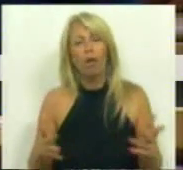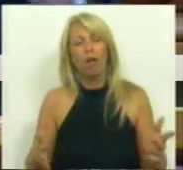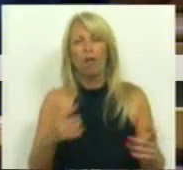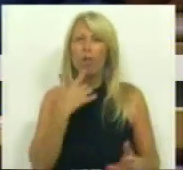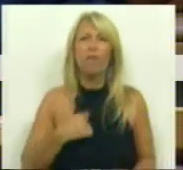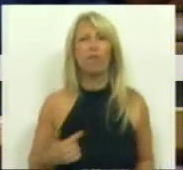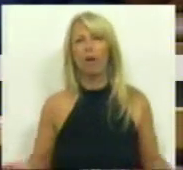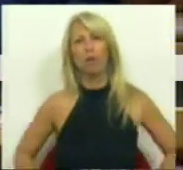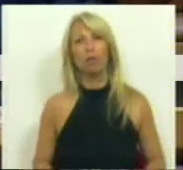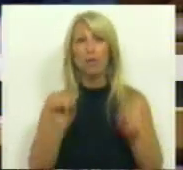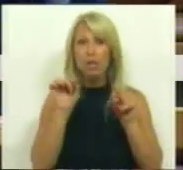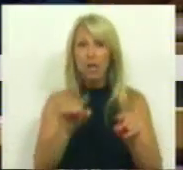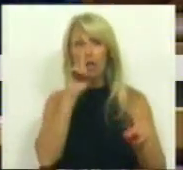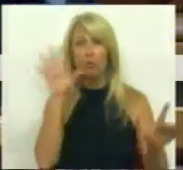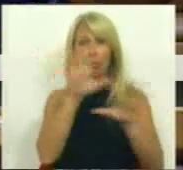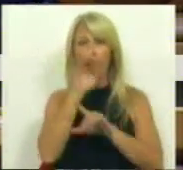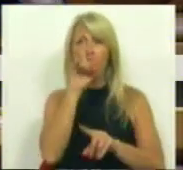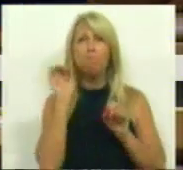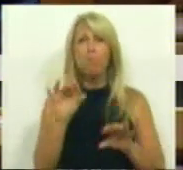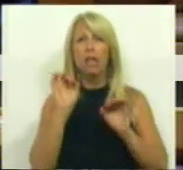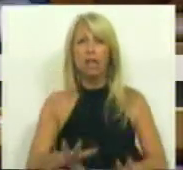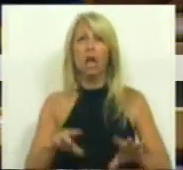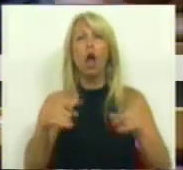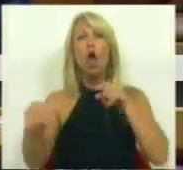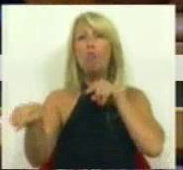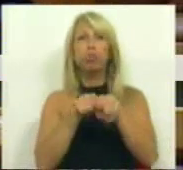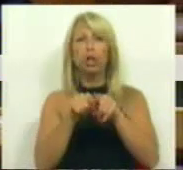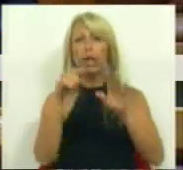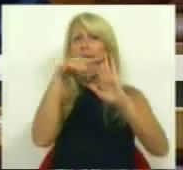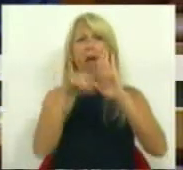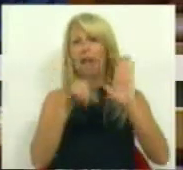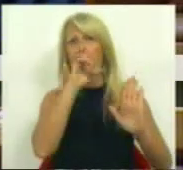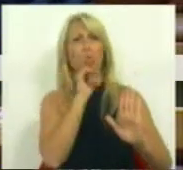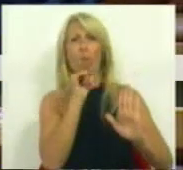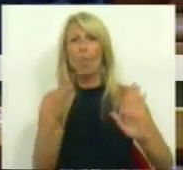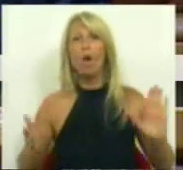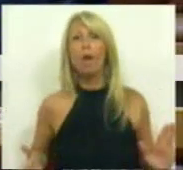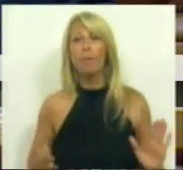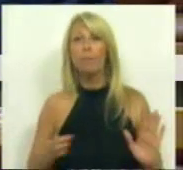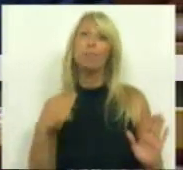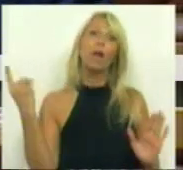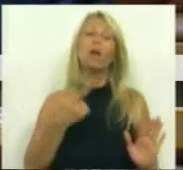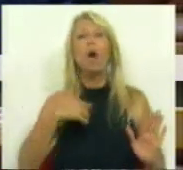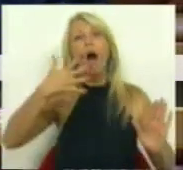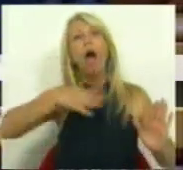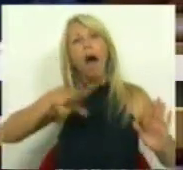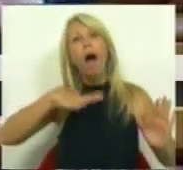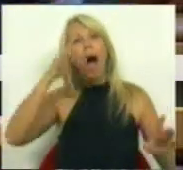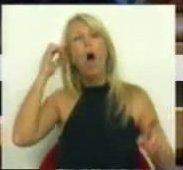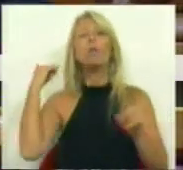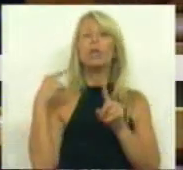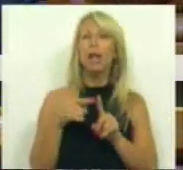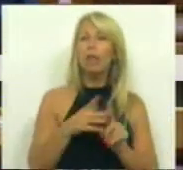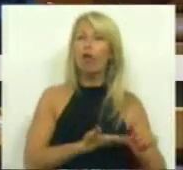uma aldrabice política, não tem ética de qualquer tipo, que nós temos uma intenção reservada